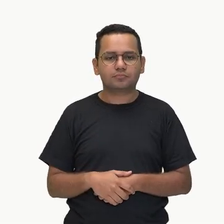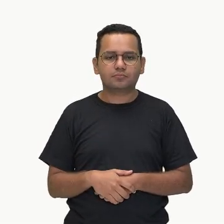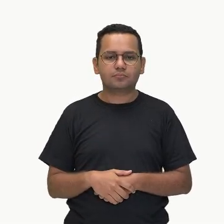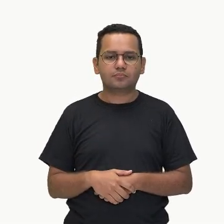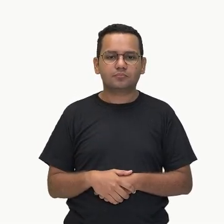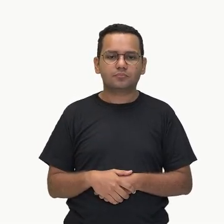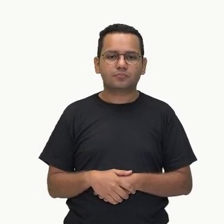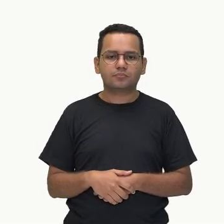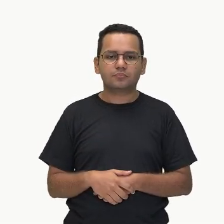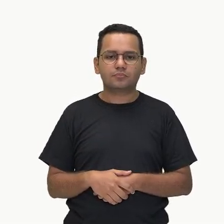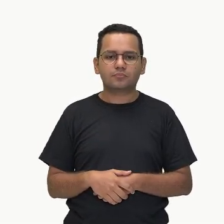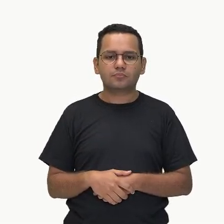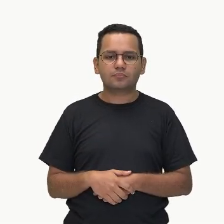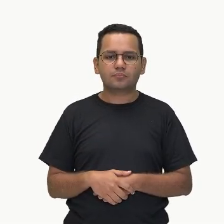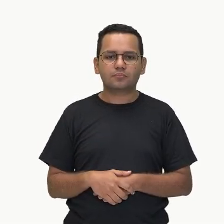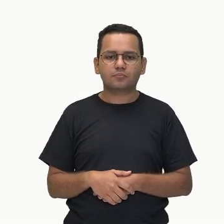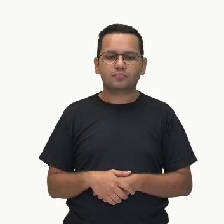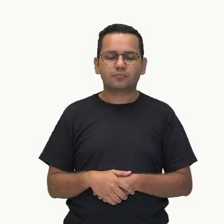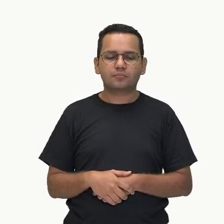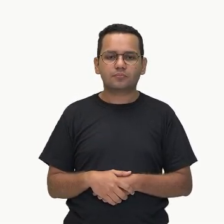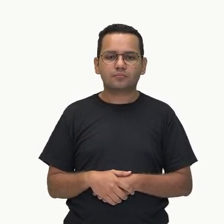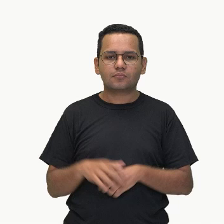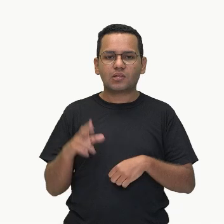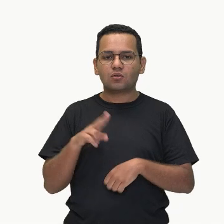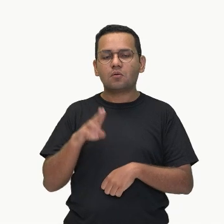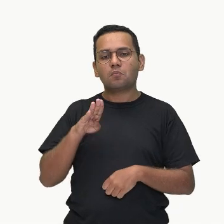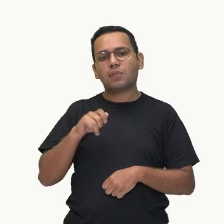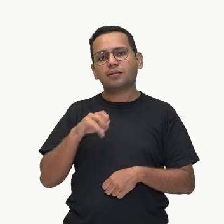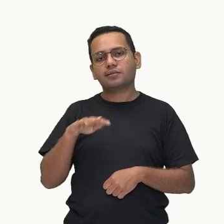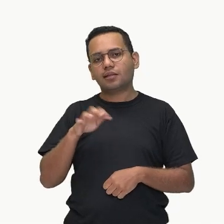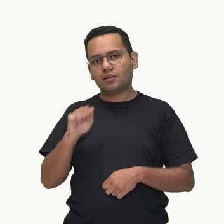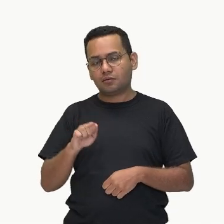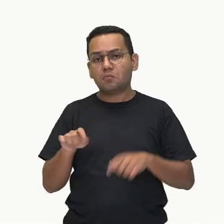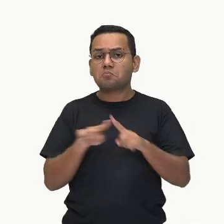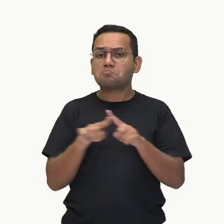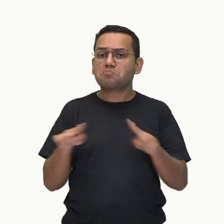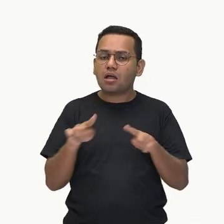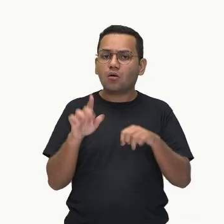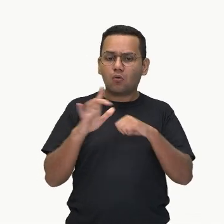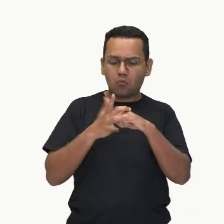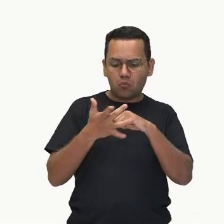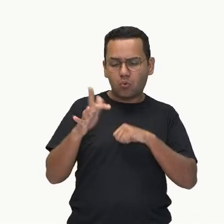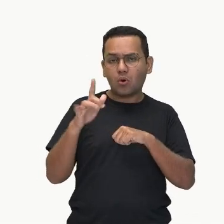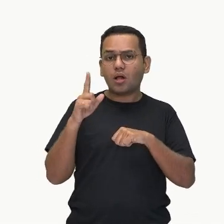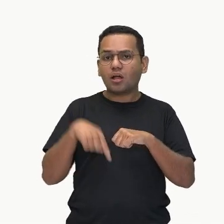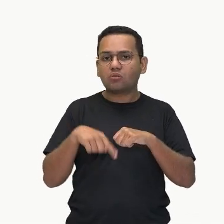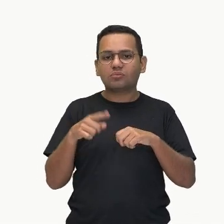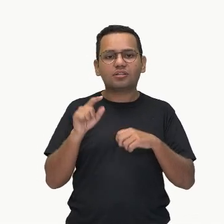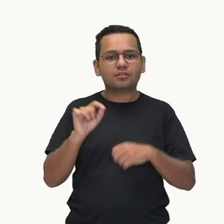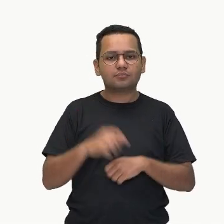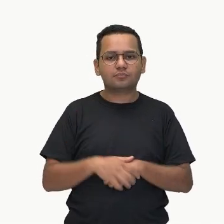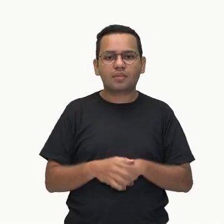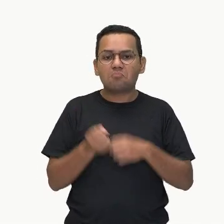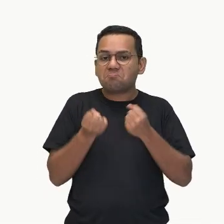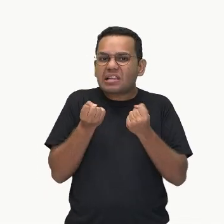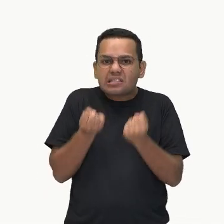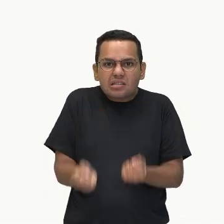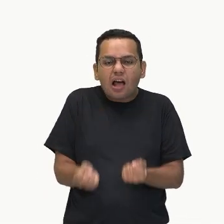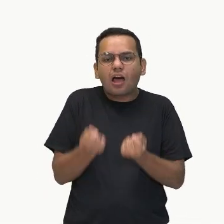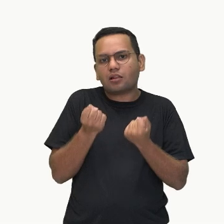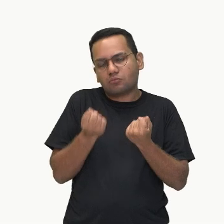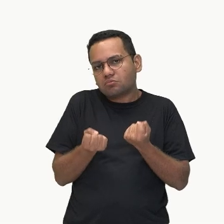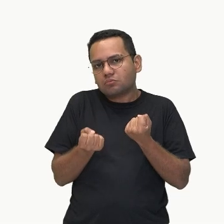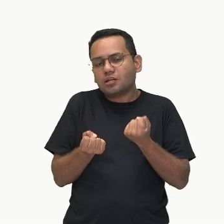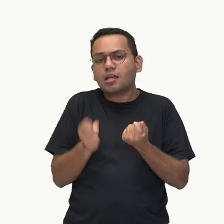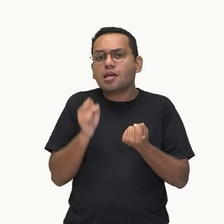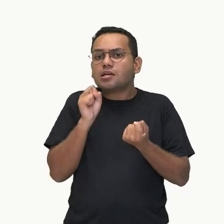ela é chamada de bateia, certo? E aí o ouro, ele apresenta uma densidade maior, ele é mais pesado